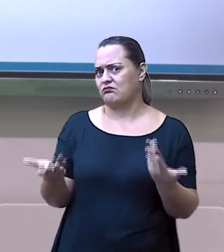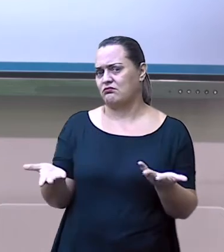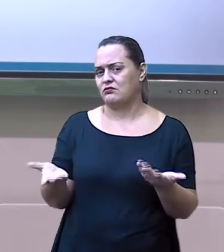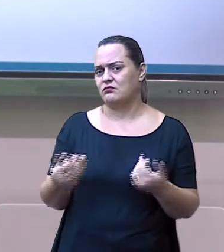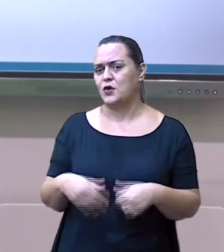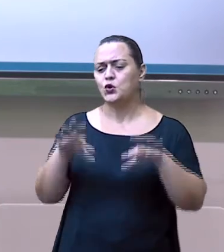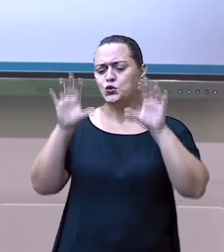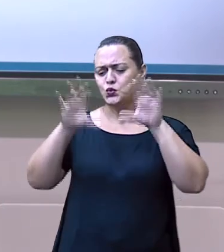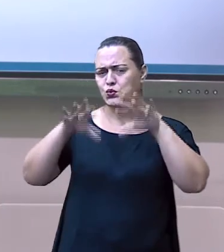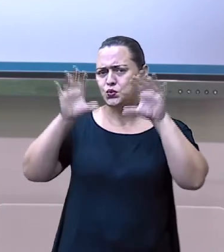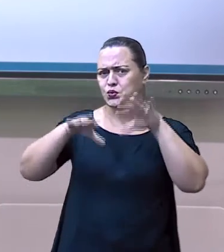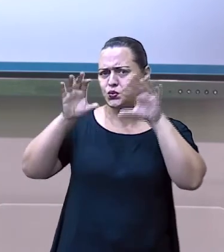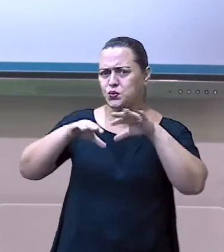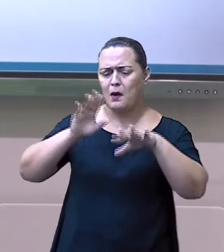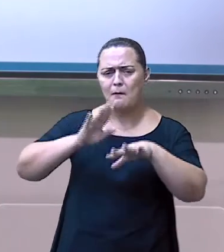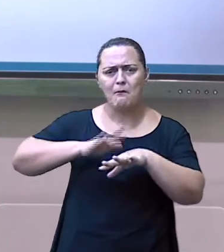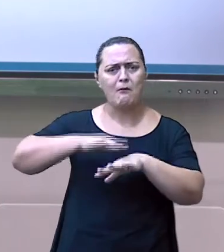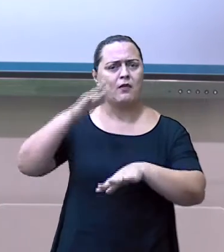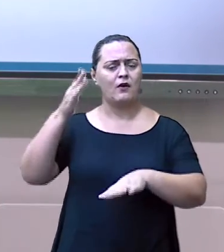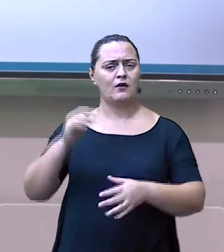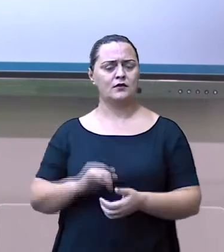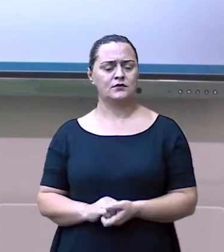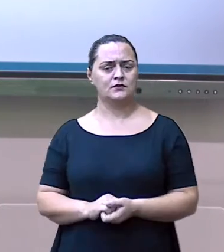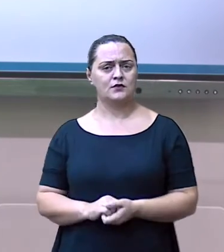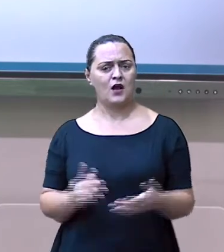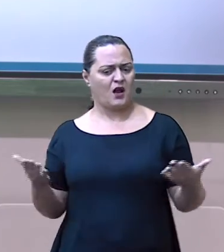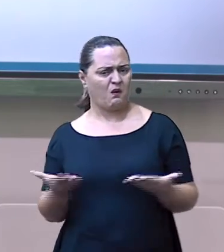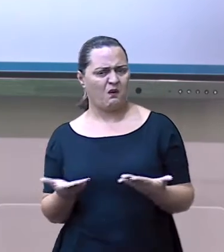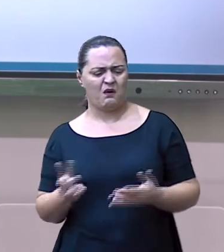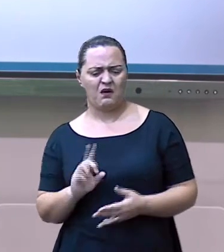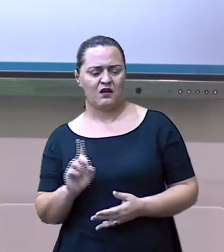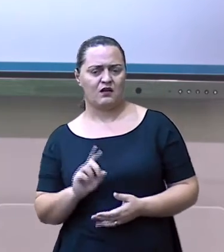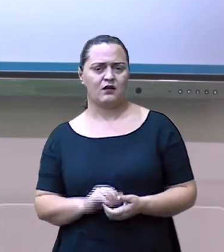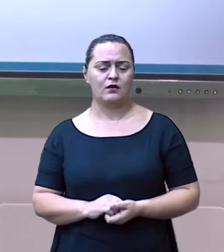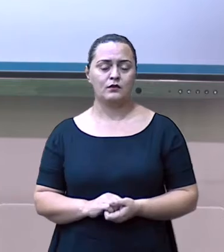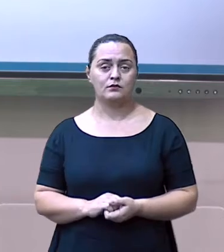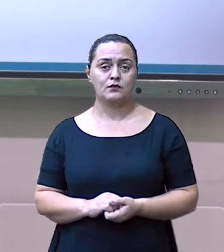chovia mais, agora, ou não se fazia